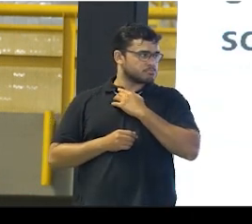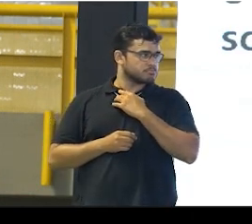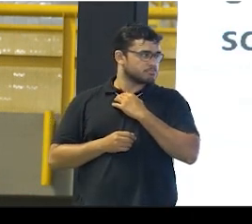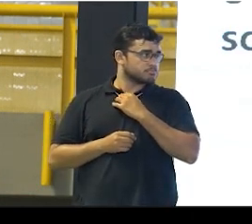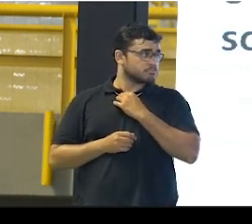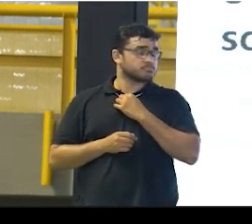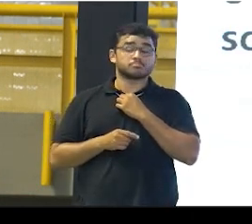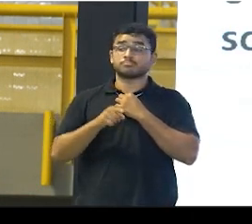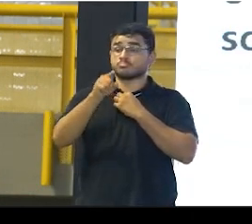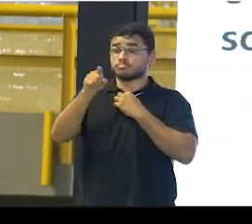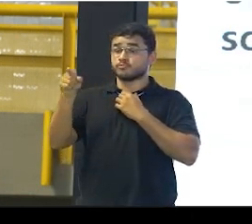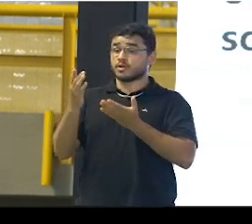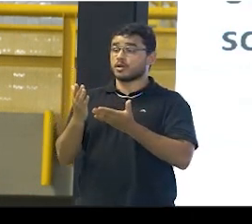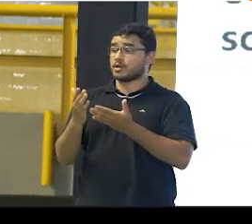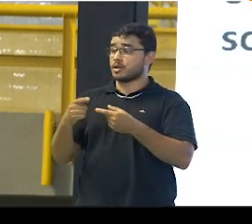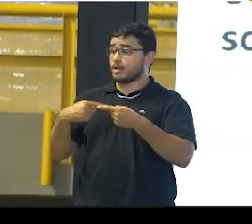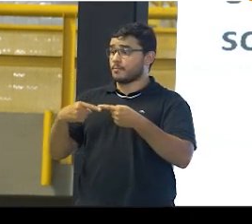Oi?